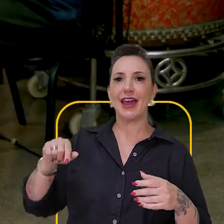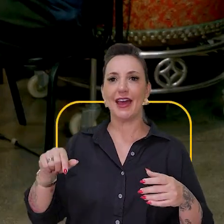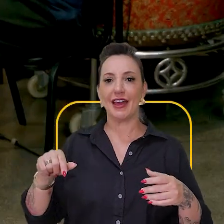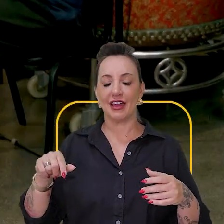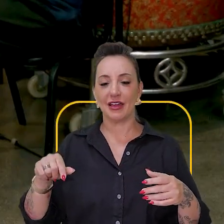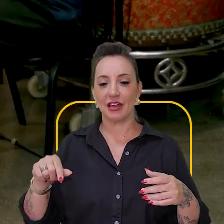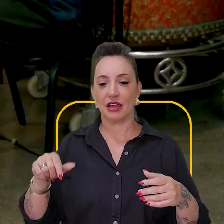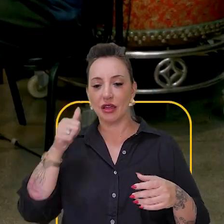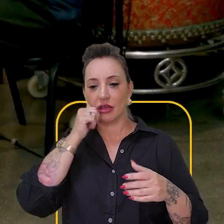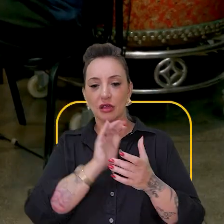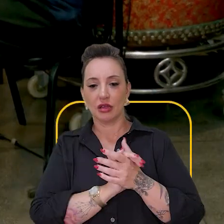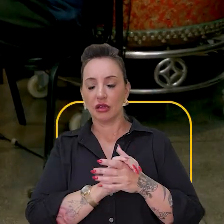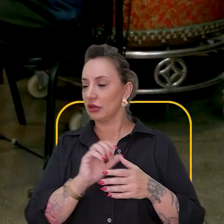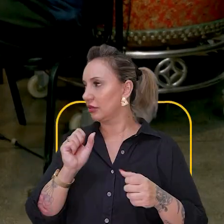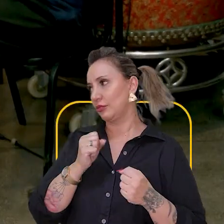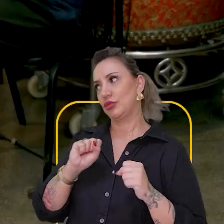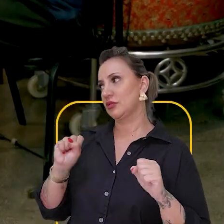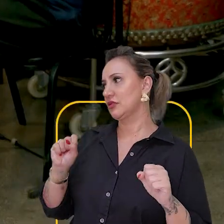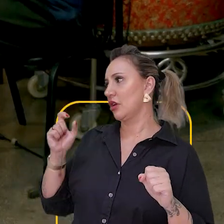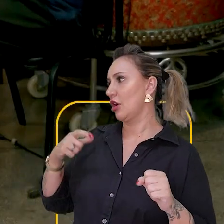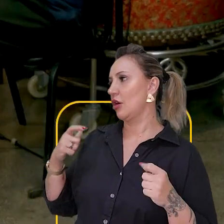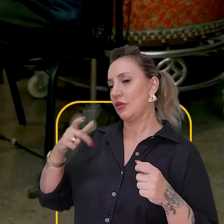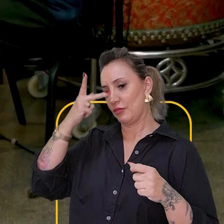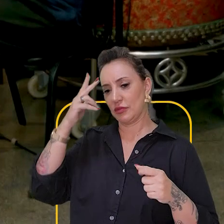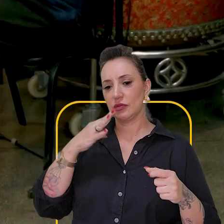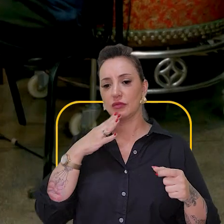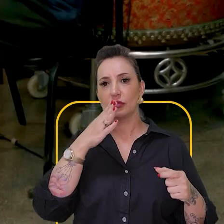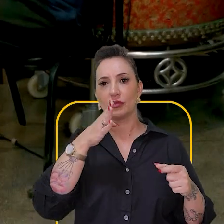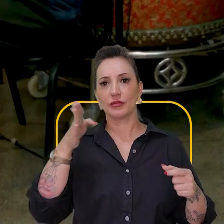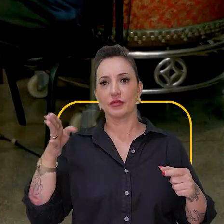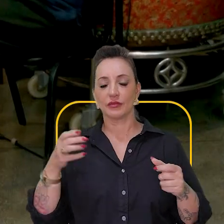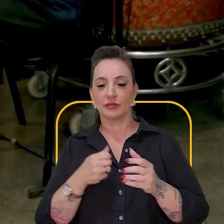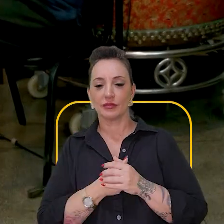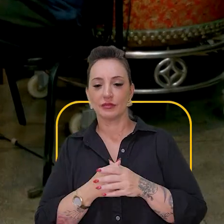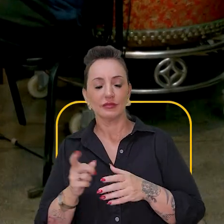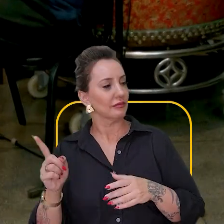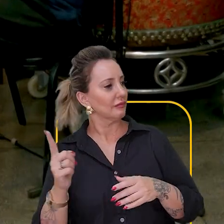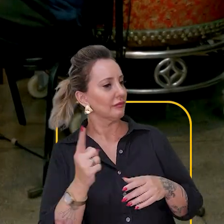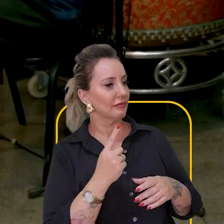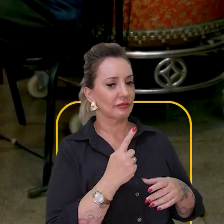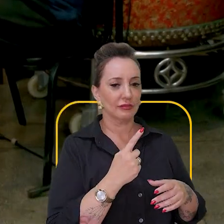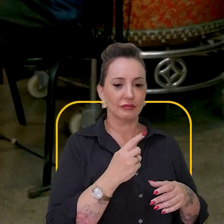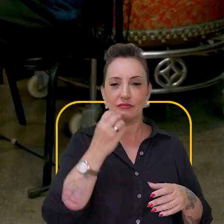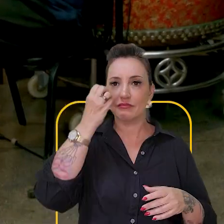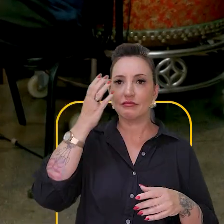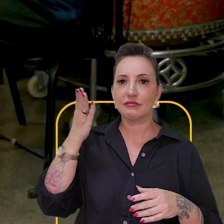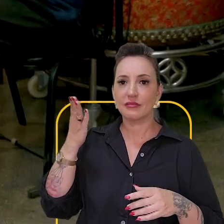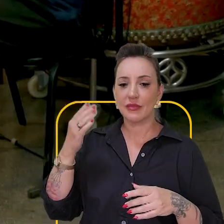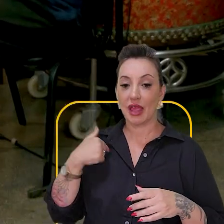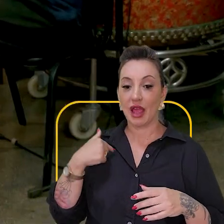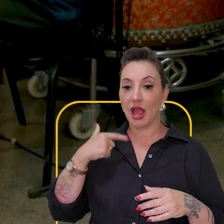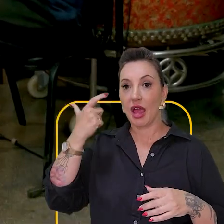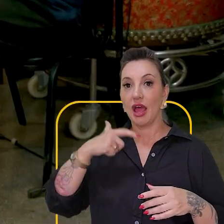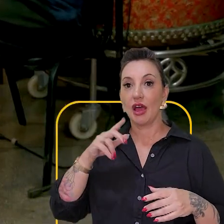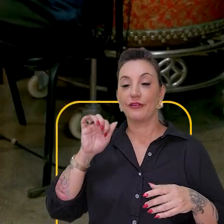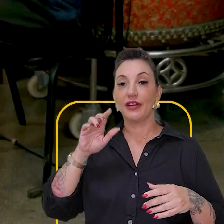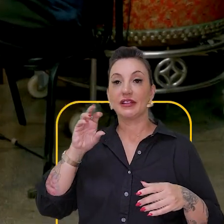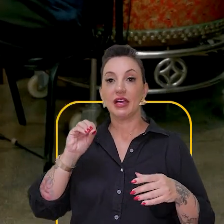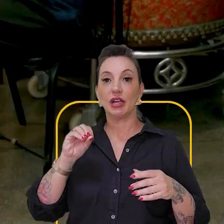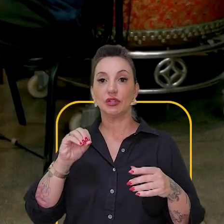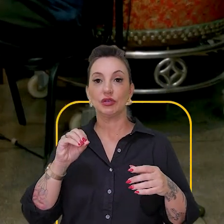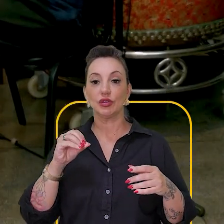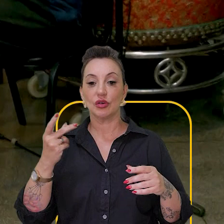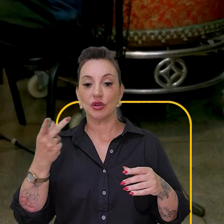você aí minha esposa olhou e falou não é possível onde você vai tem alguém que conhece aí eu voltei eu não lembrava do rapaz falou sou eu cara